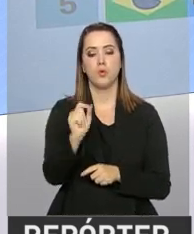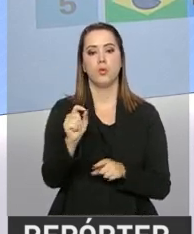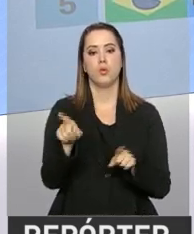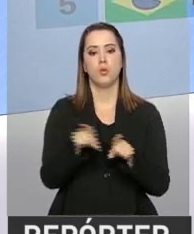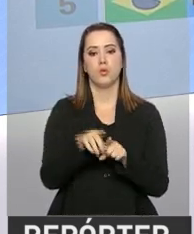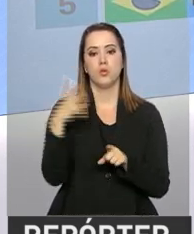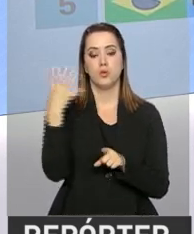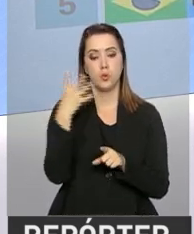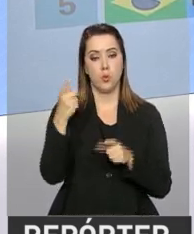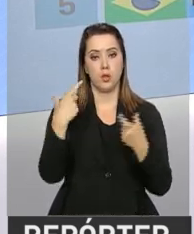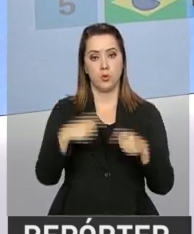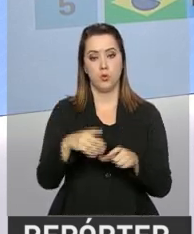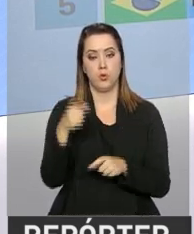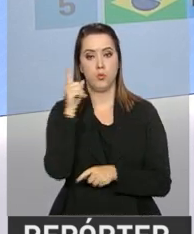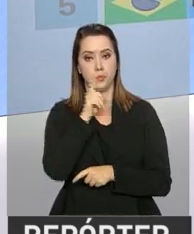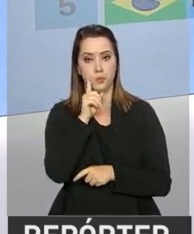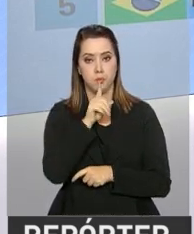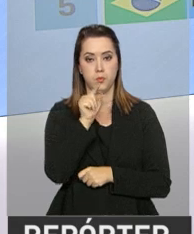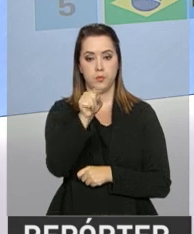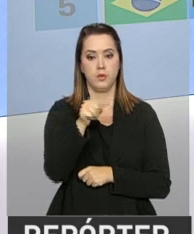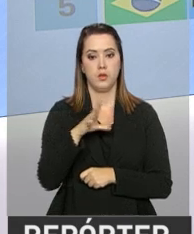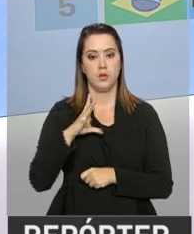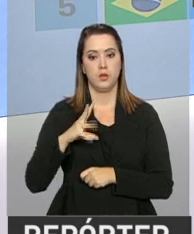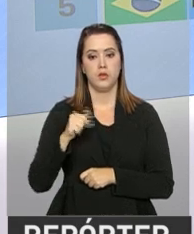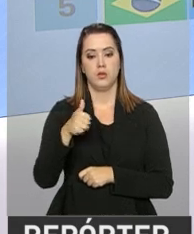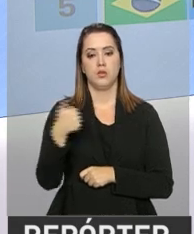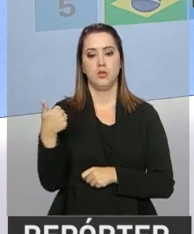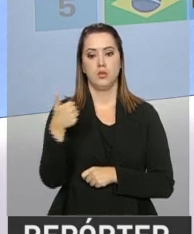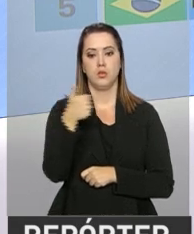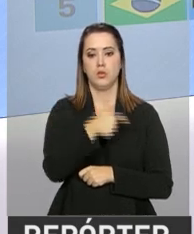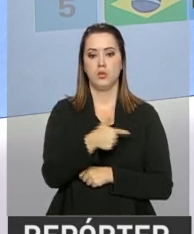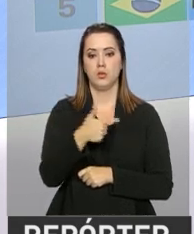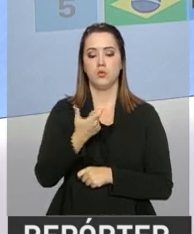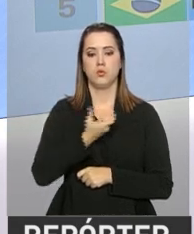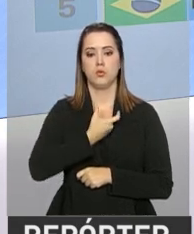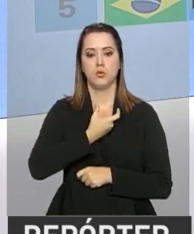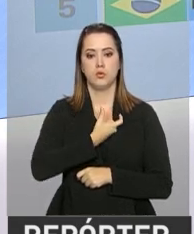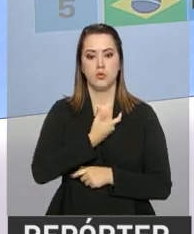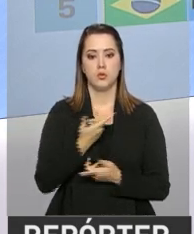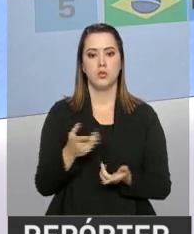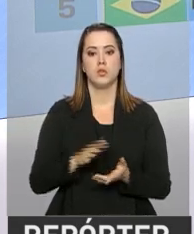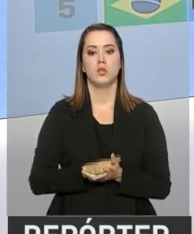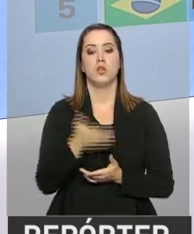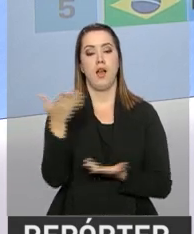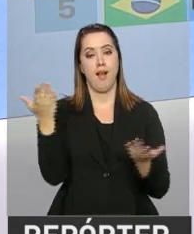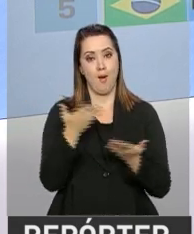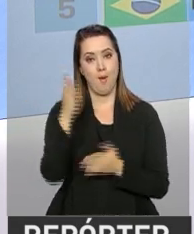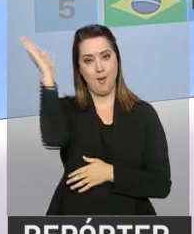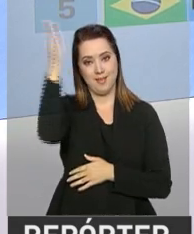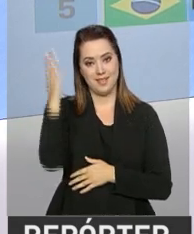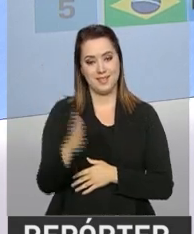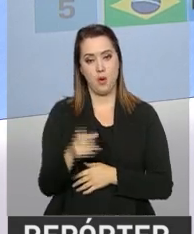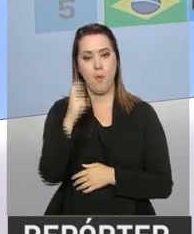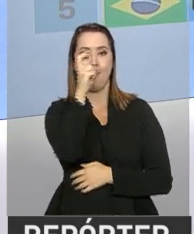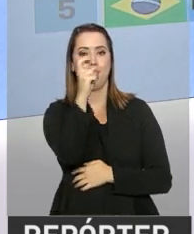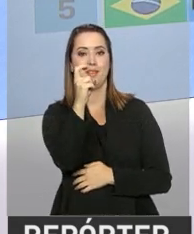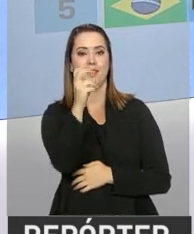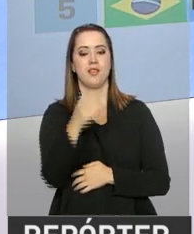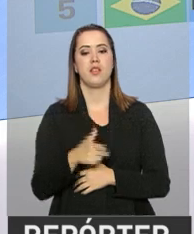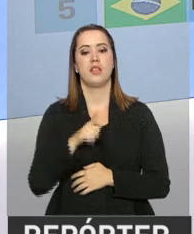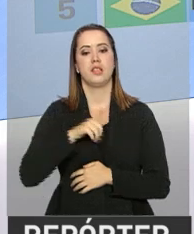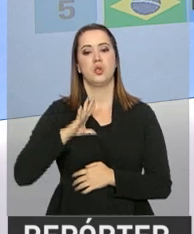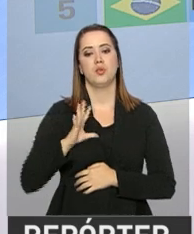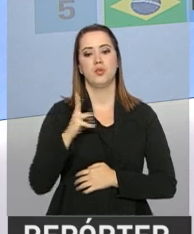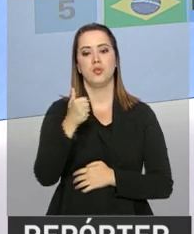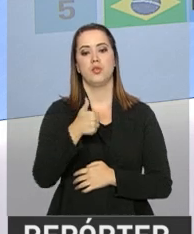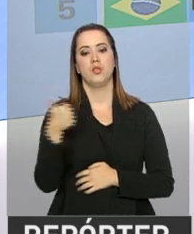quatro quatro colocados com três de ouro sete de prata duas de bronze 12 no total e o Brasil quinto colocado com três